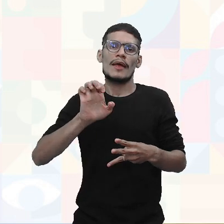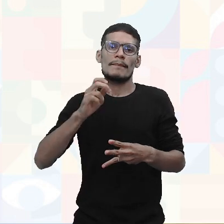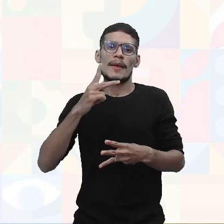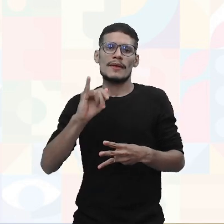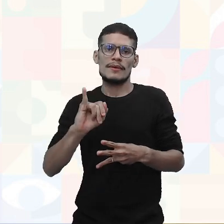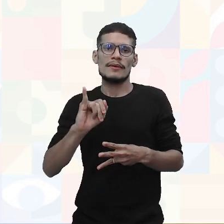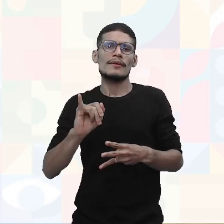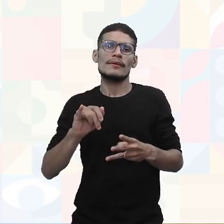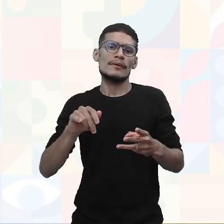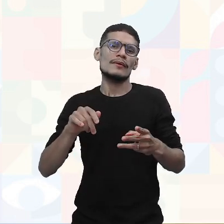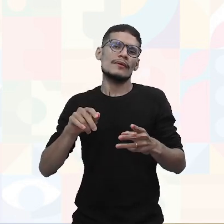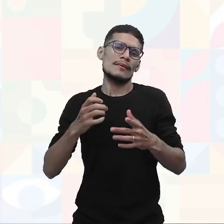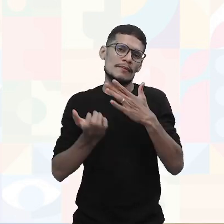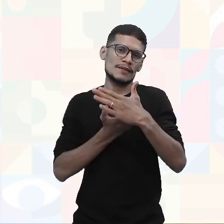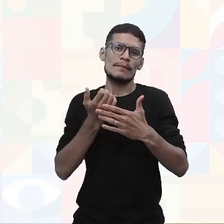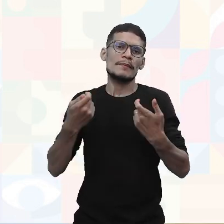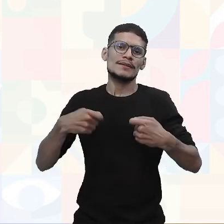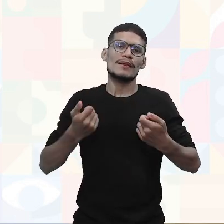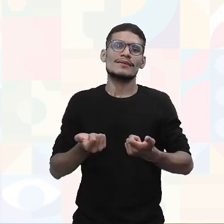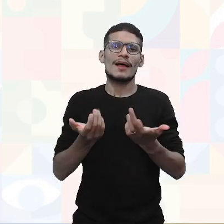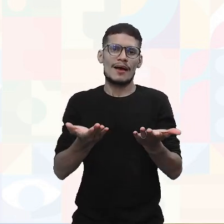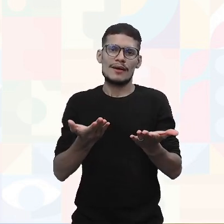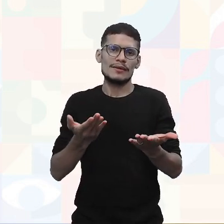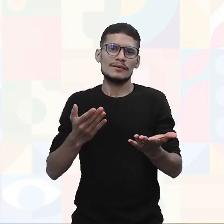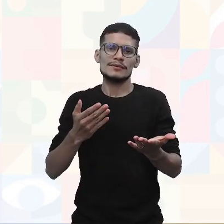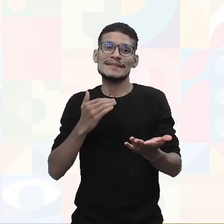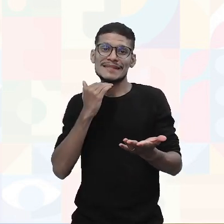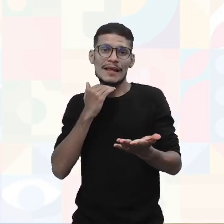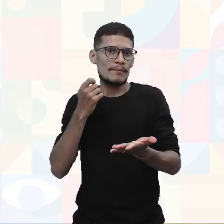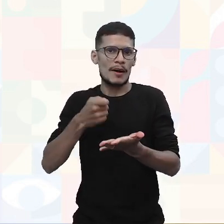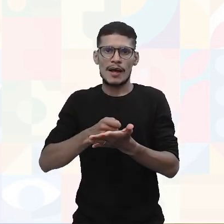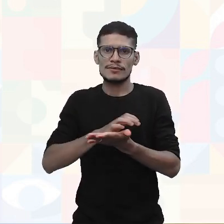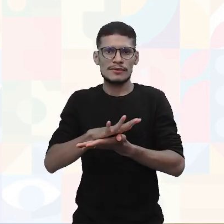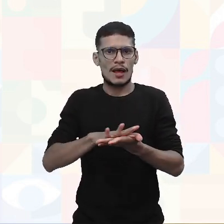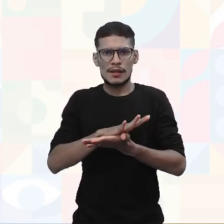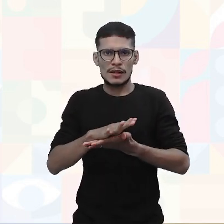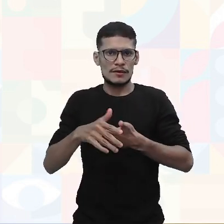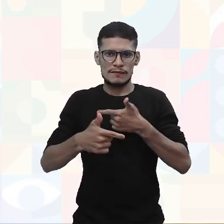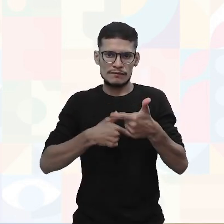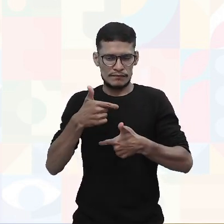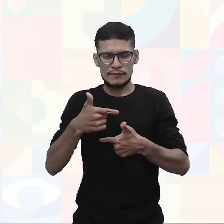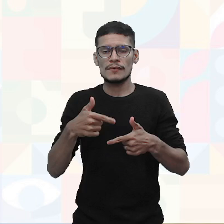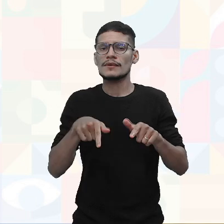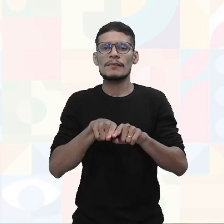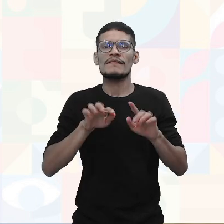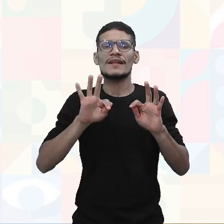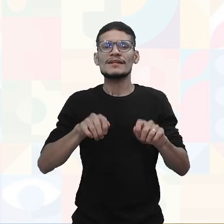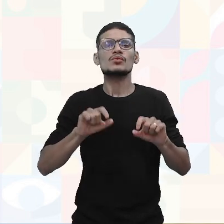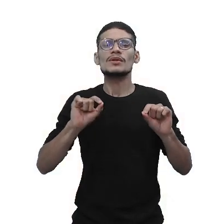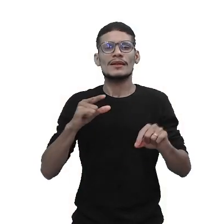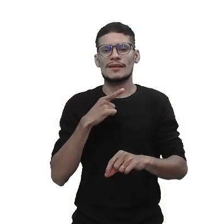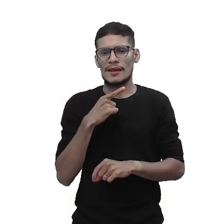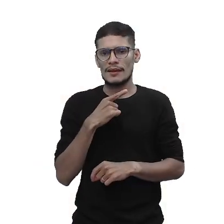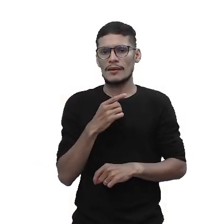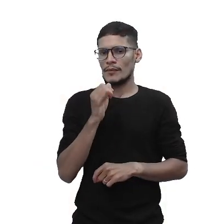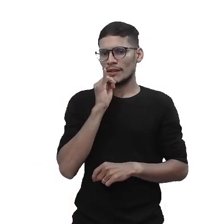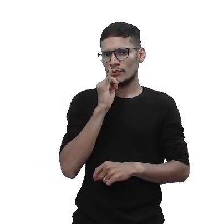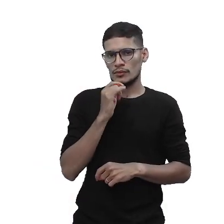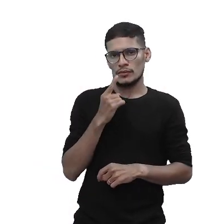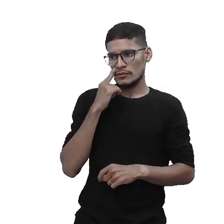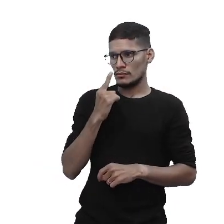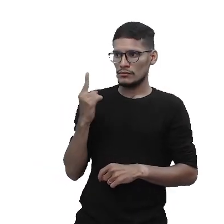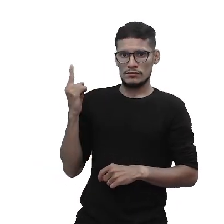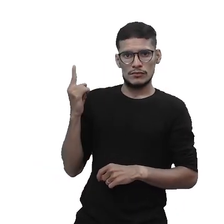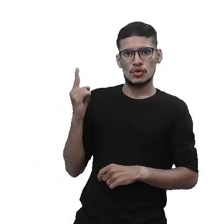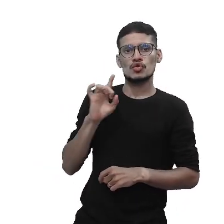EPI e as empresas devem fornecer sem custo aos trabalhadores. E finalizando, o que é que a gente vai ter? Aqui só para